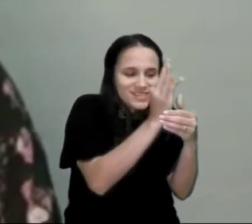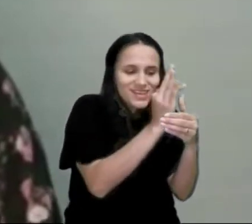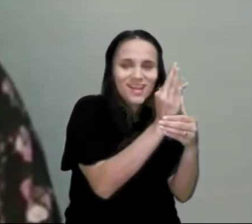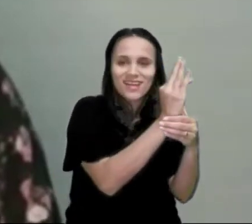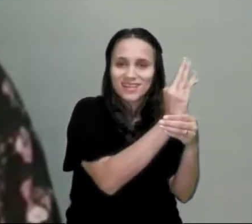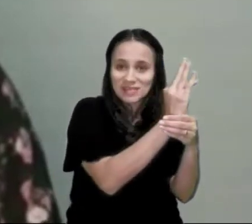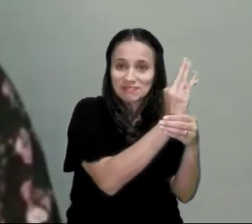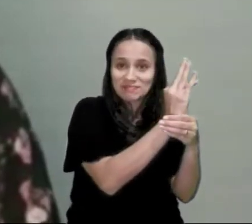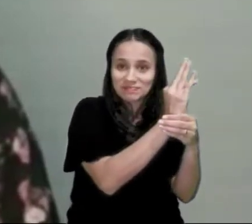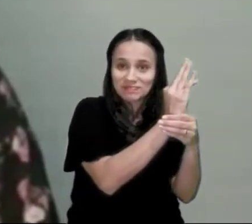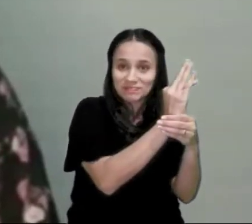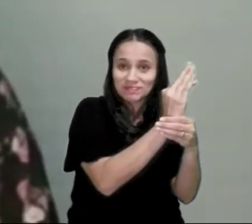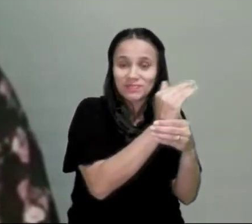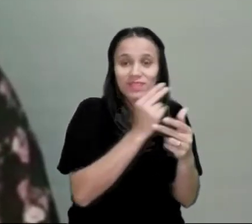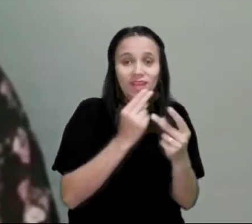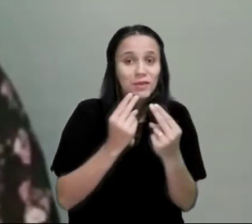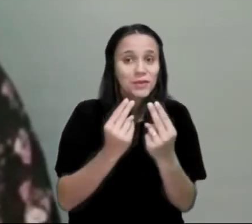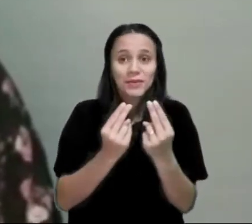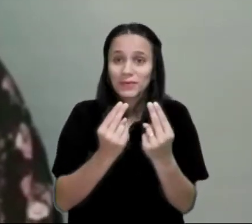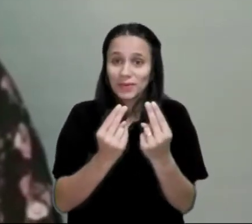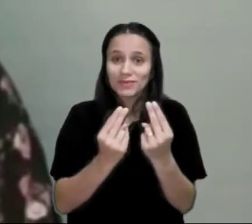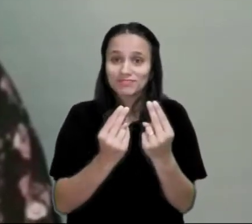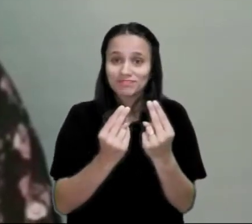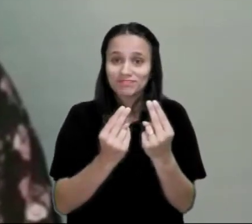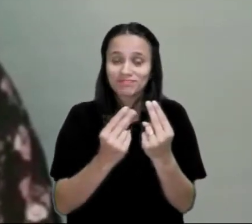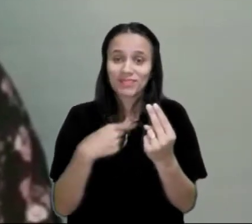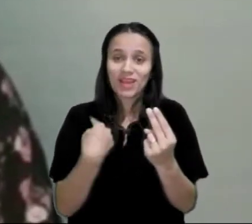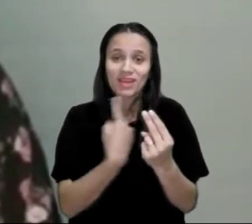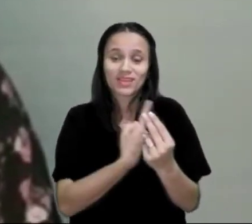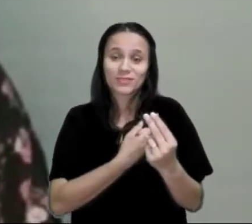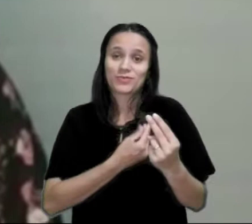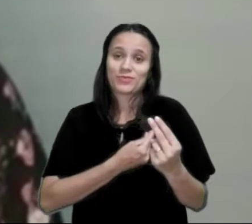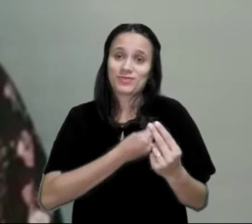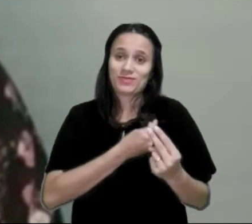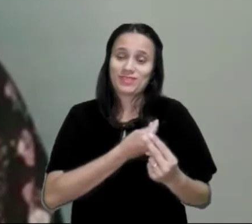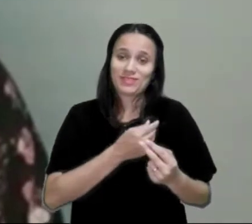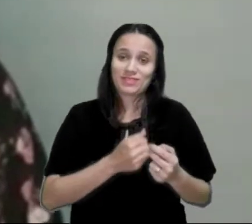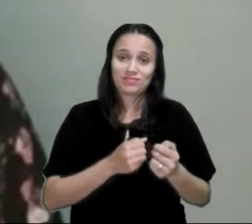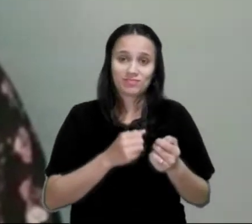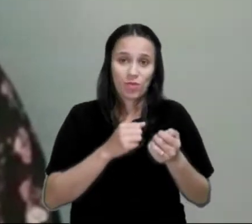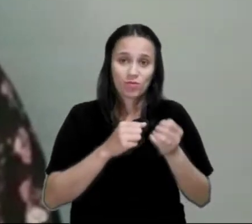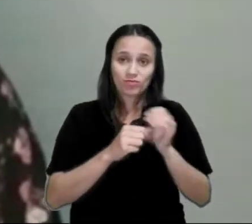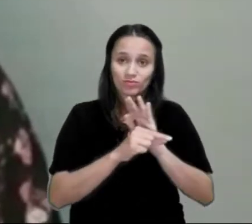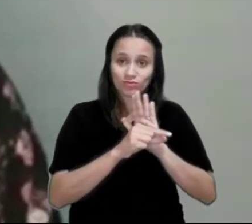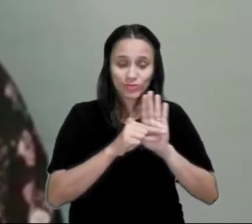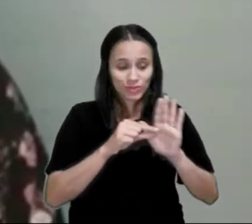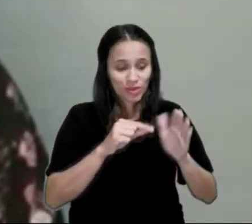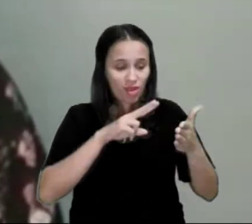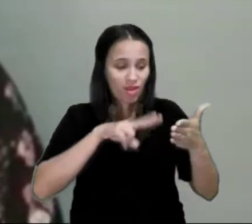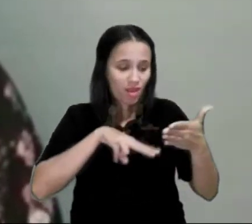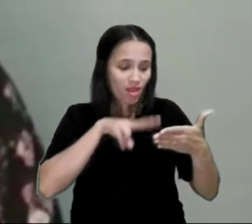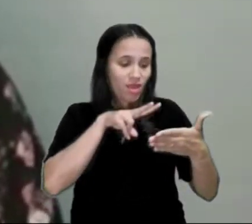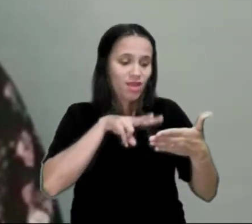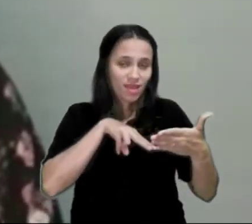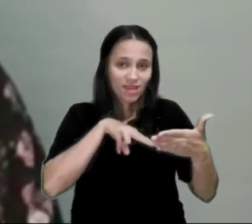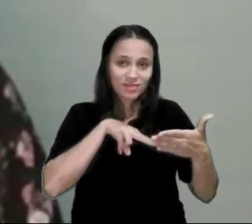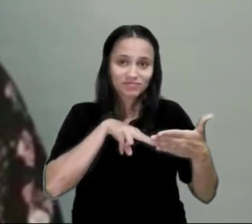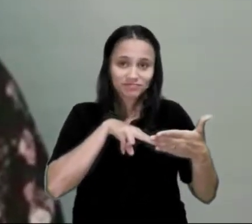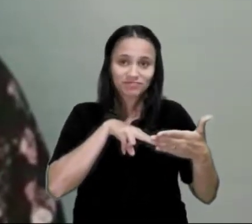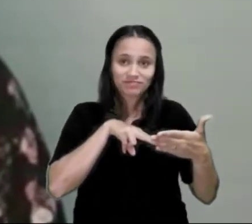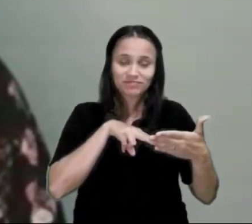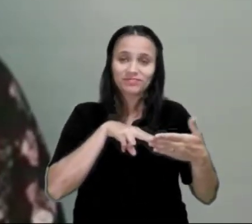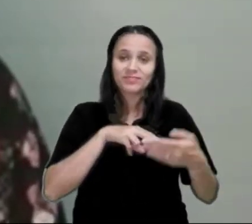planta, aquela flor. Quando nós relacionamos essa história com o versículo que nós